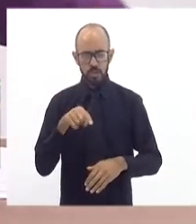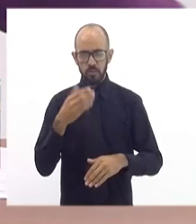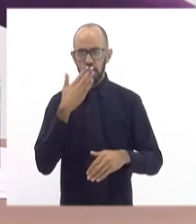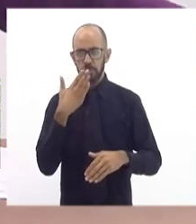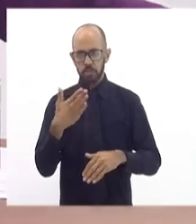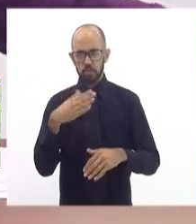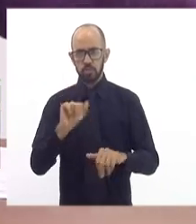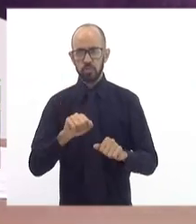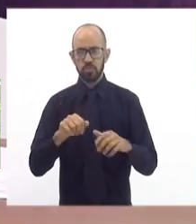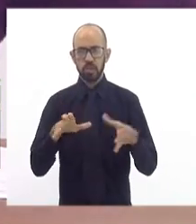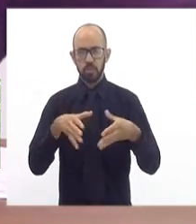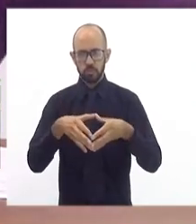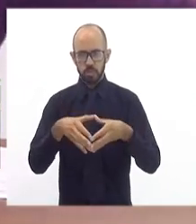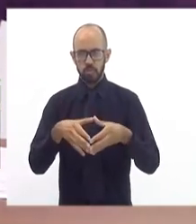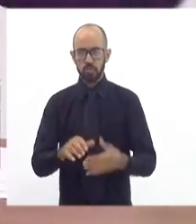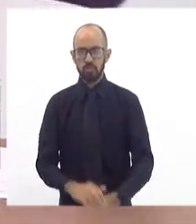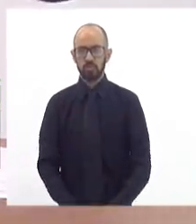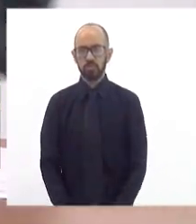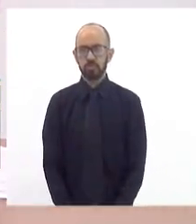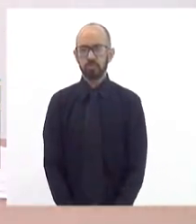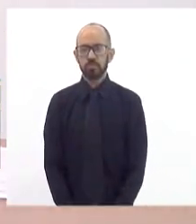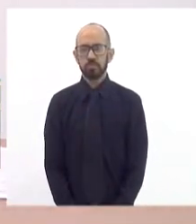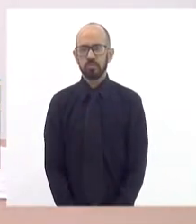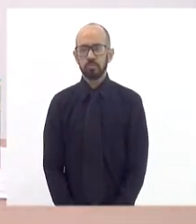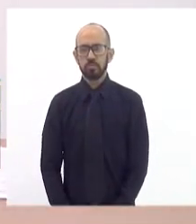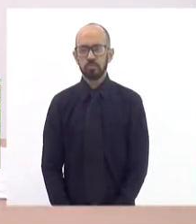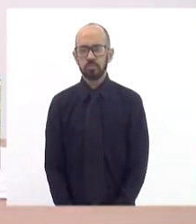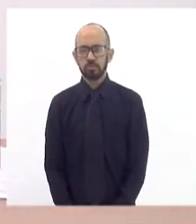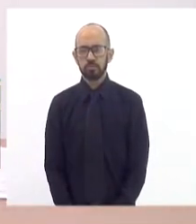comissão E aí